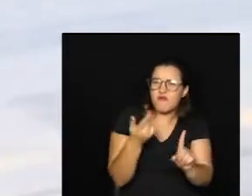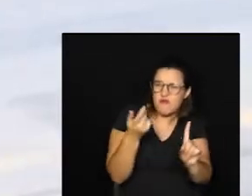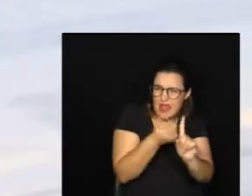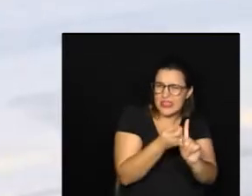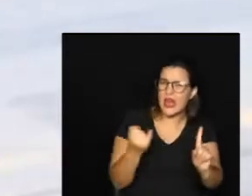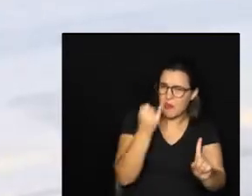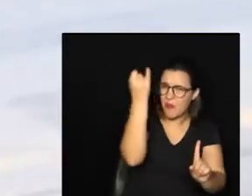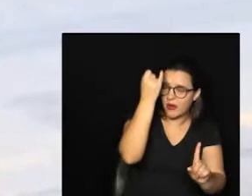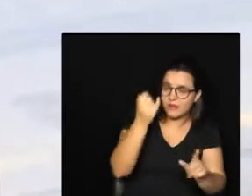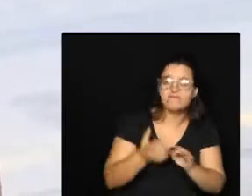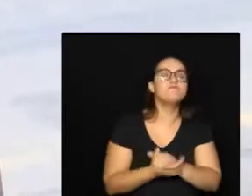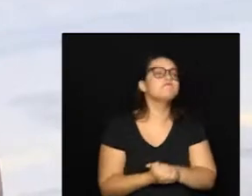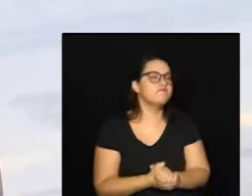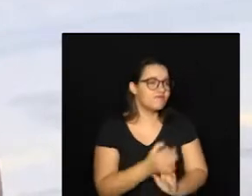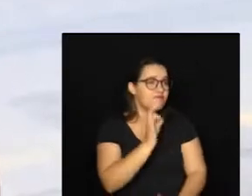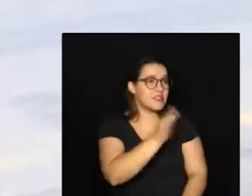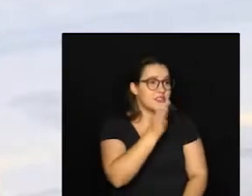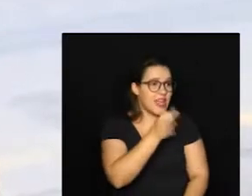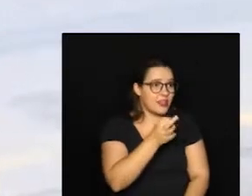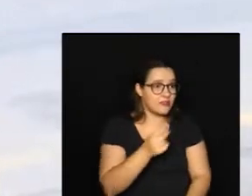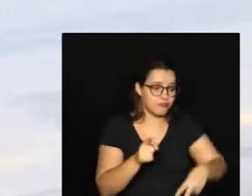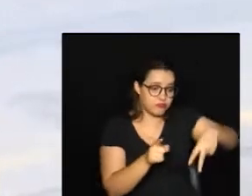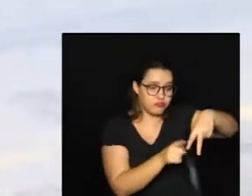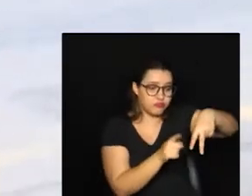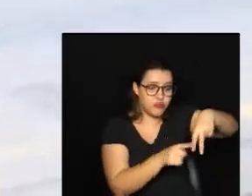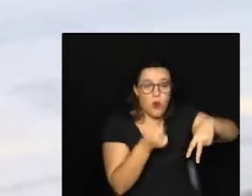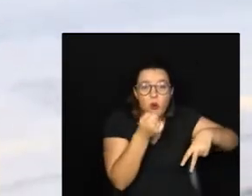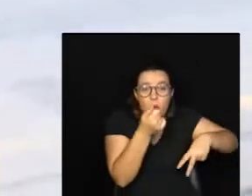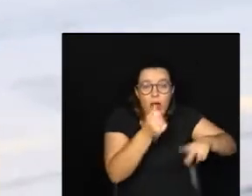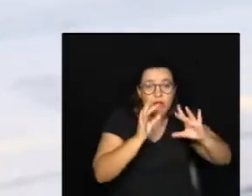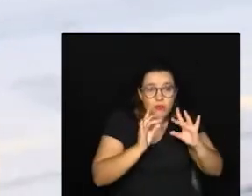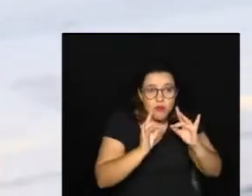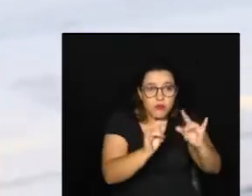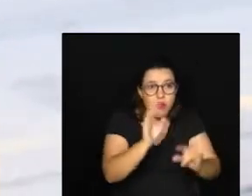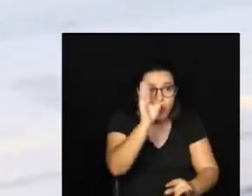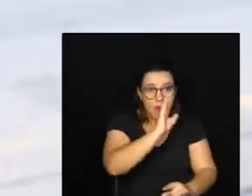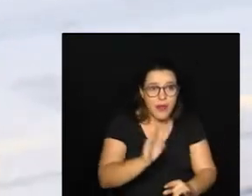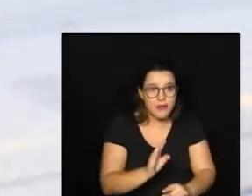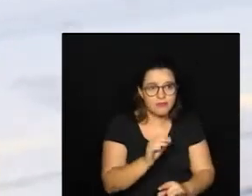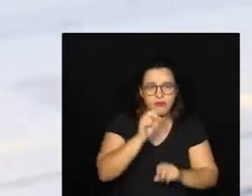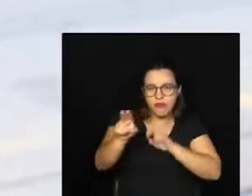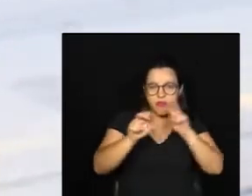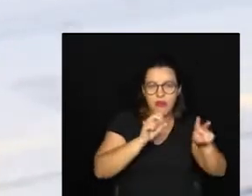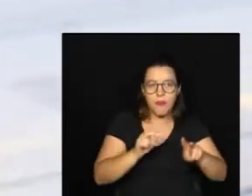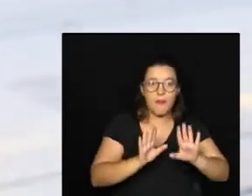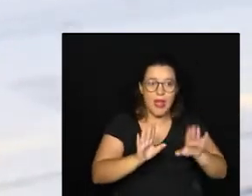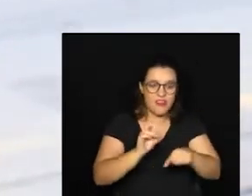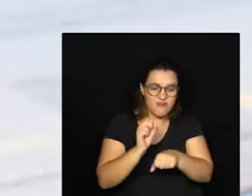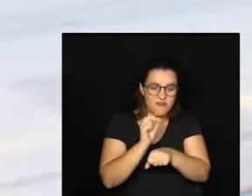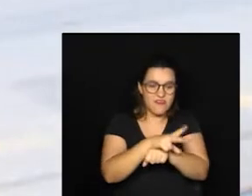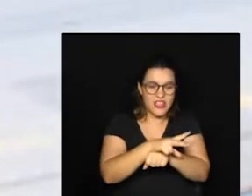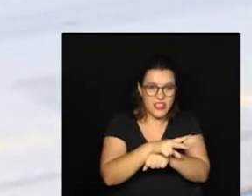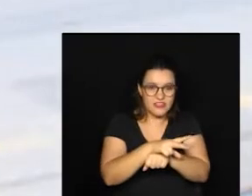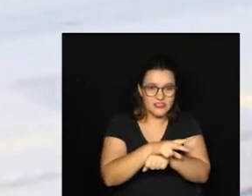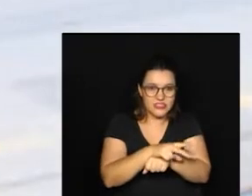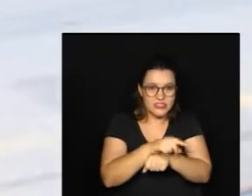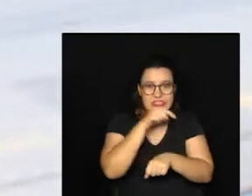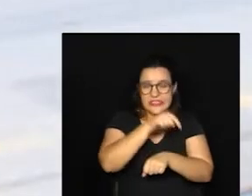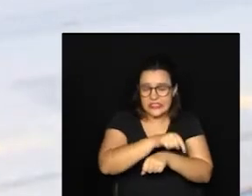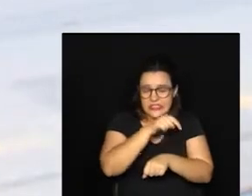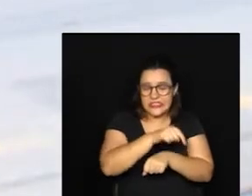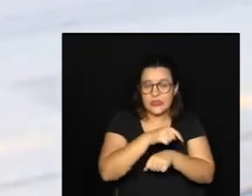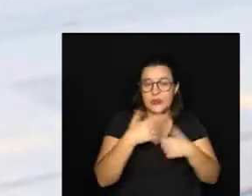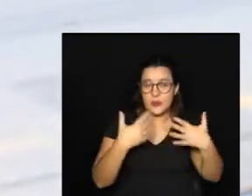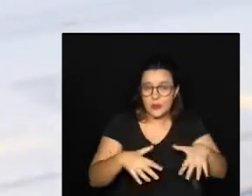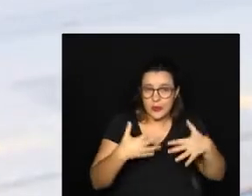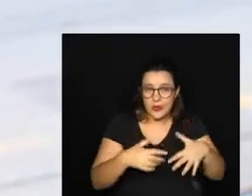A poliomielite está erradicada no Brasil, mas o vírus selvagem da poliomielite,